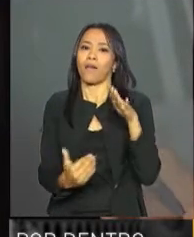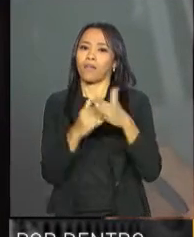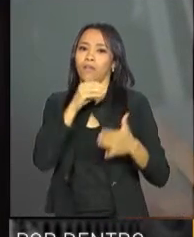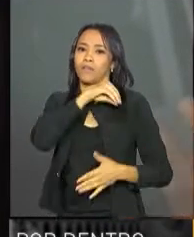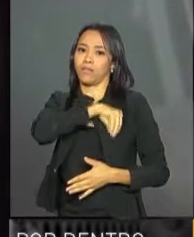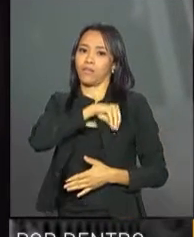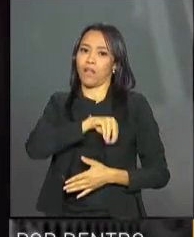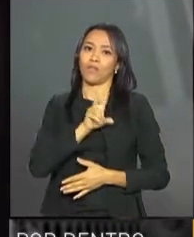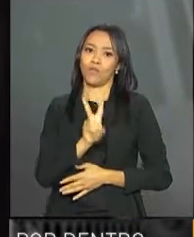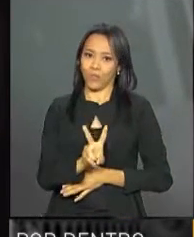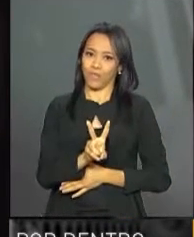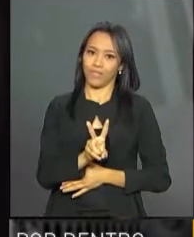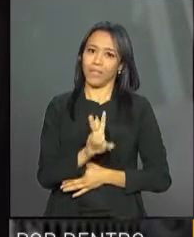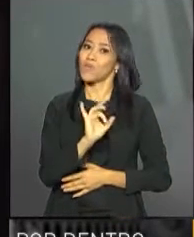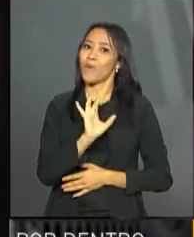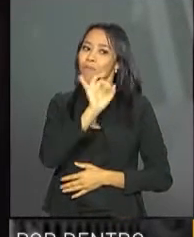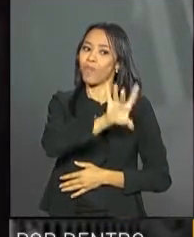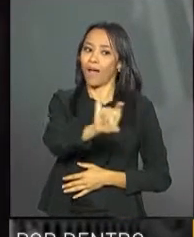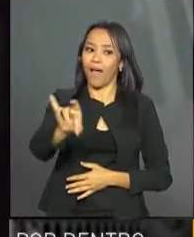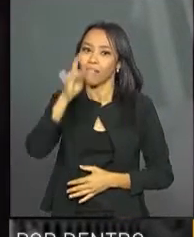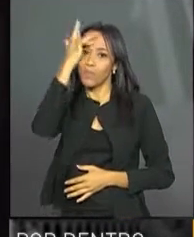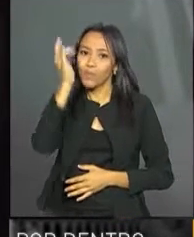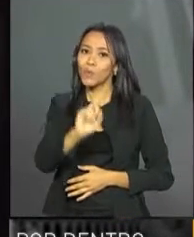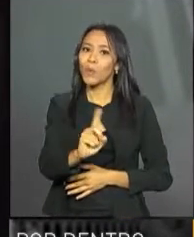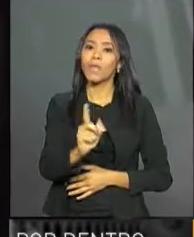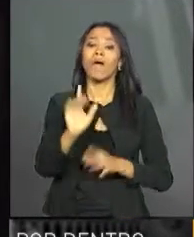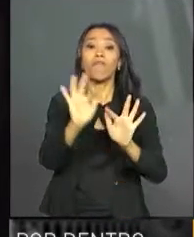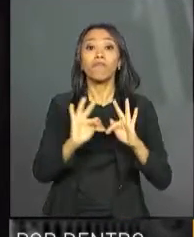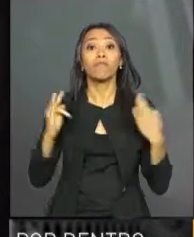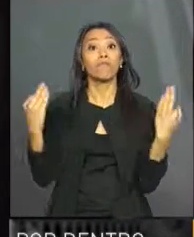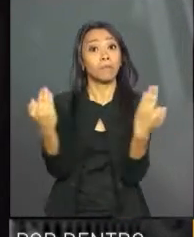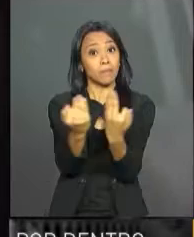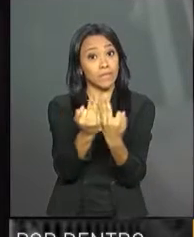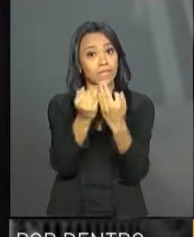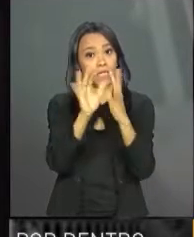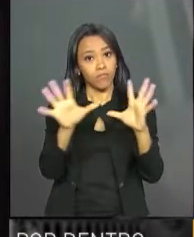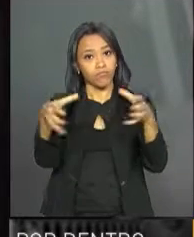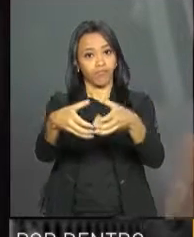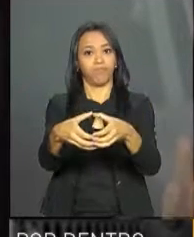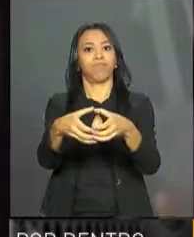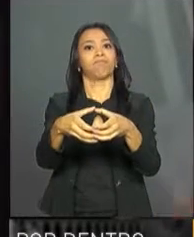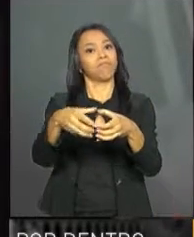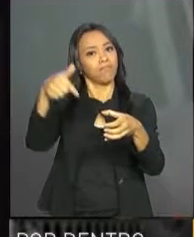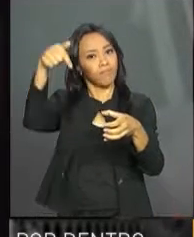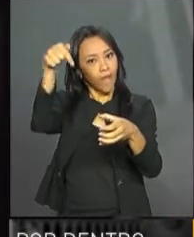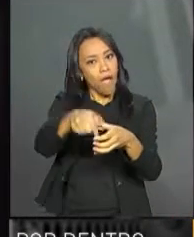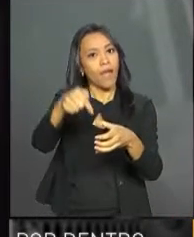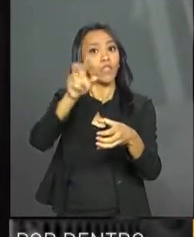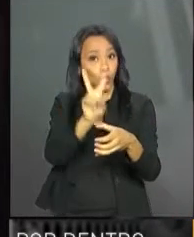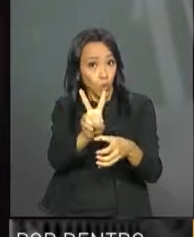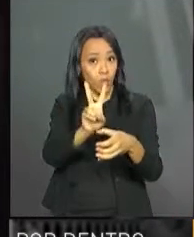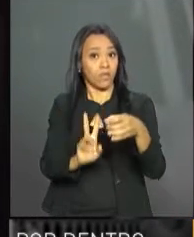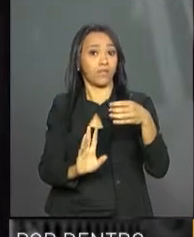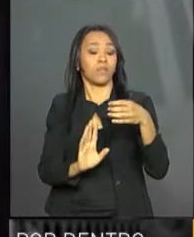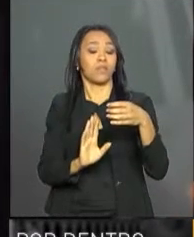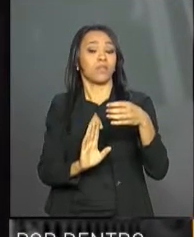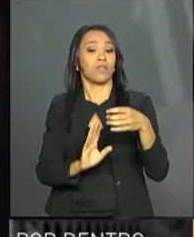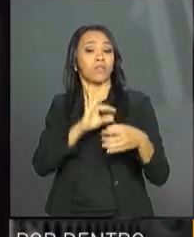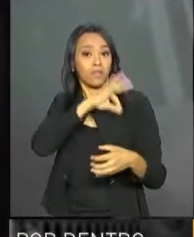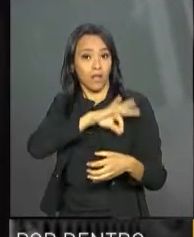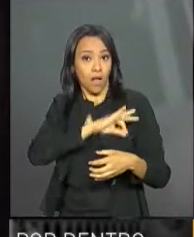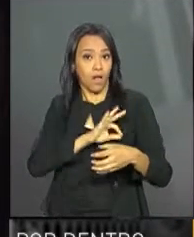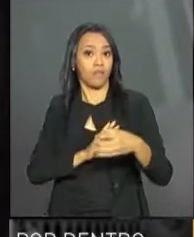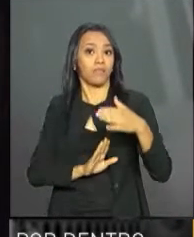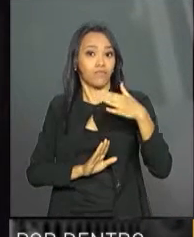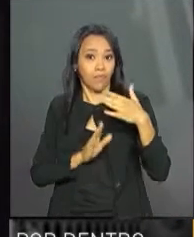mínimos não é renda per capta todos os integrantes da sua família juntos tendo dois salários mínimos mensal